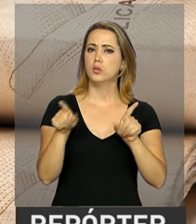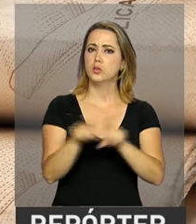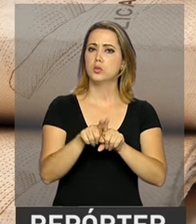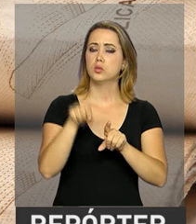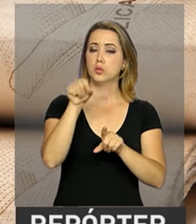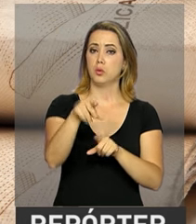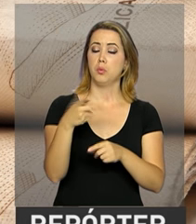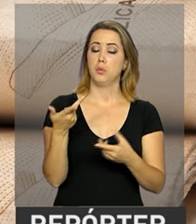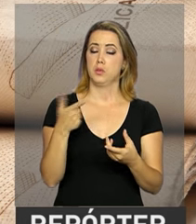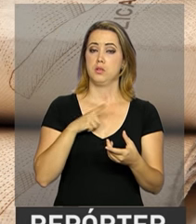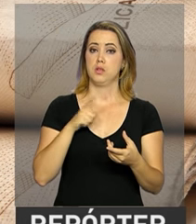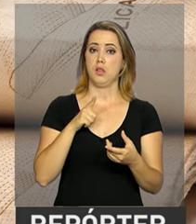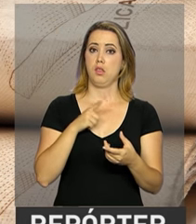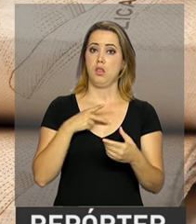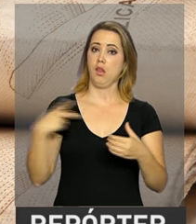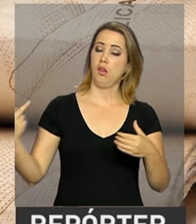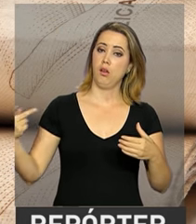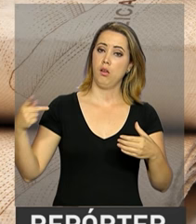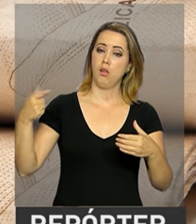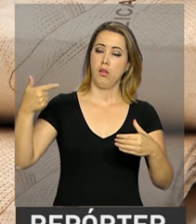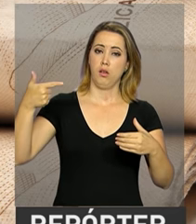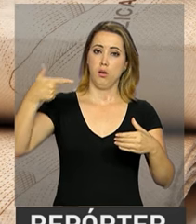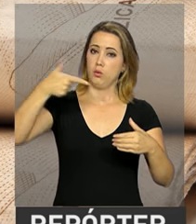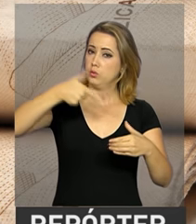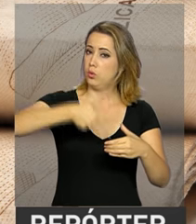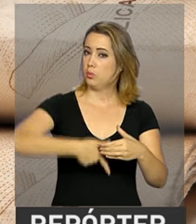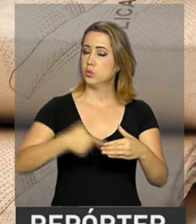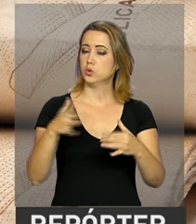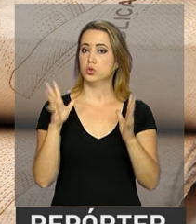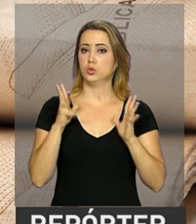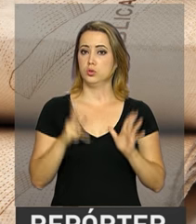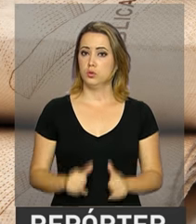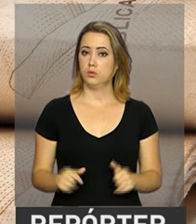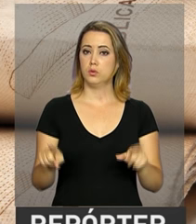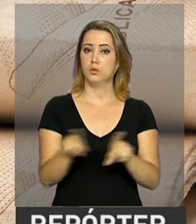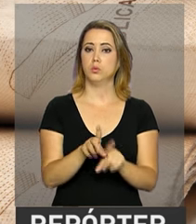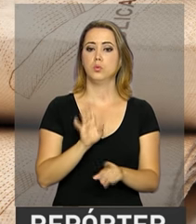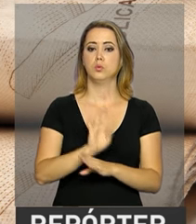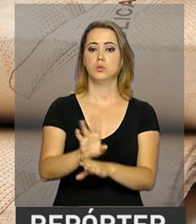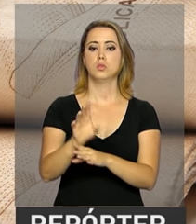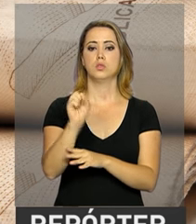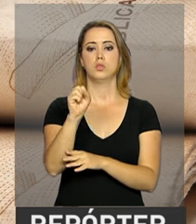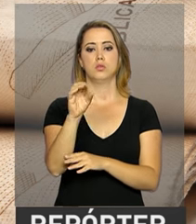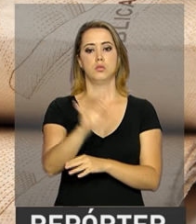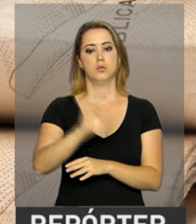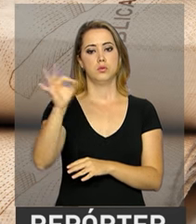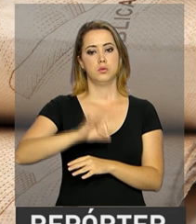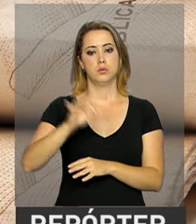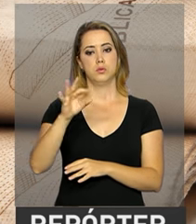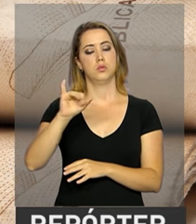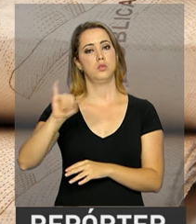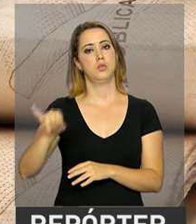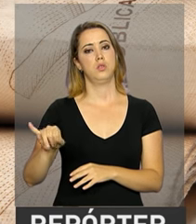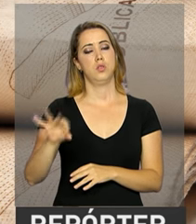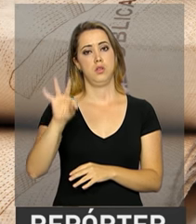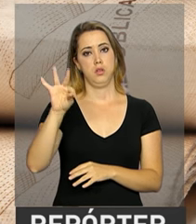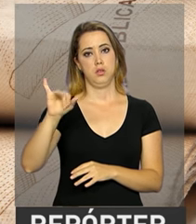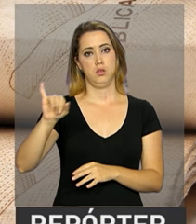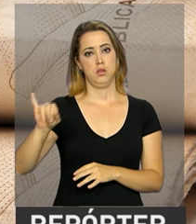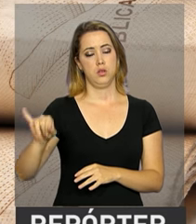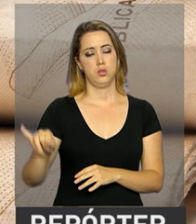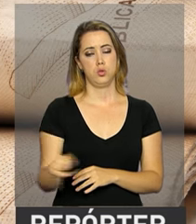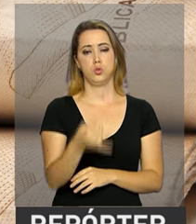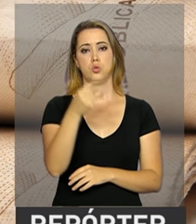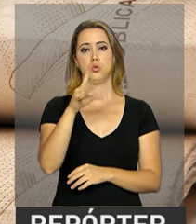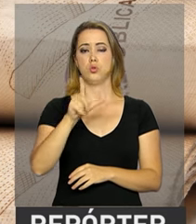combustíveis limpos que terão incentivo com financiamento de no máximo 80% em taxa de juros de